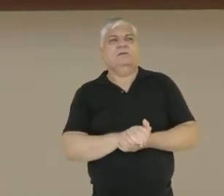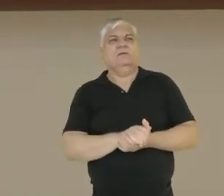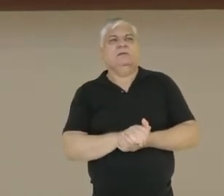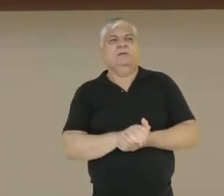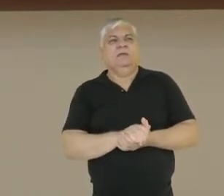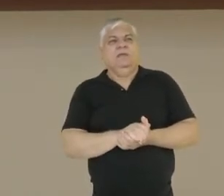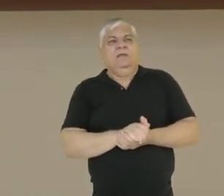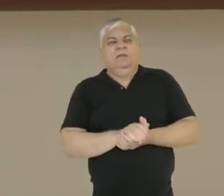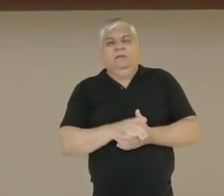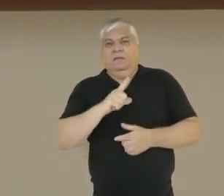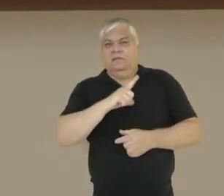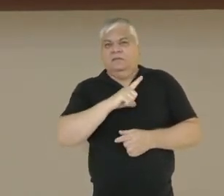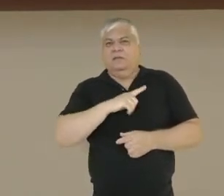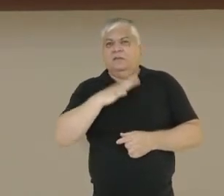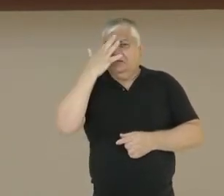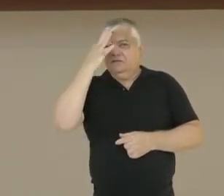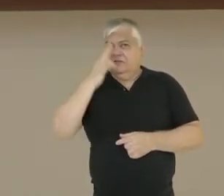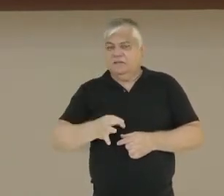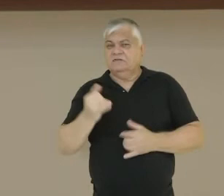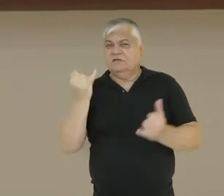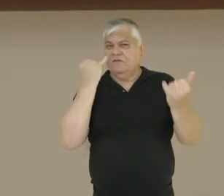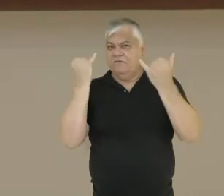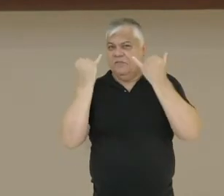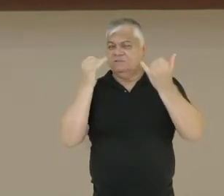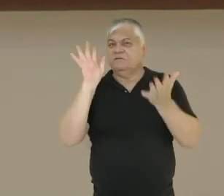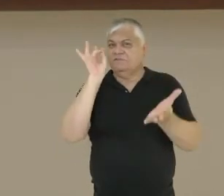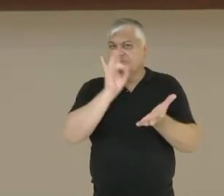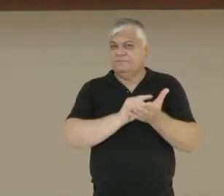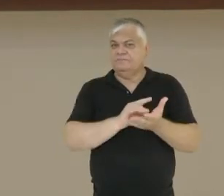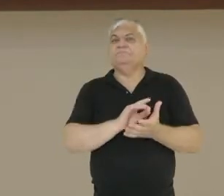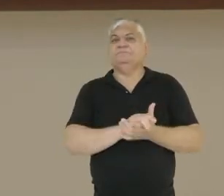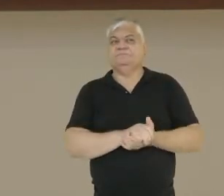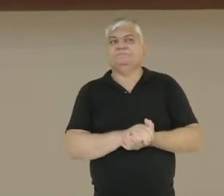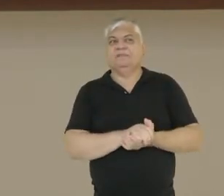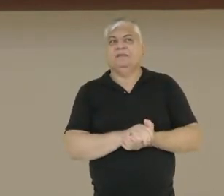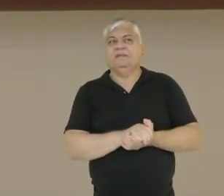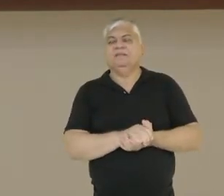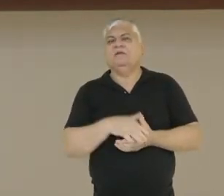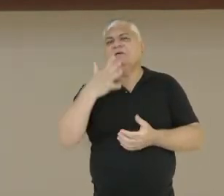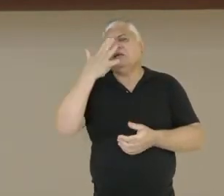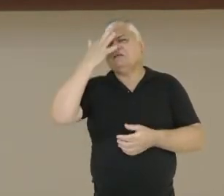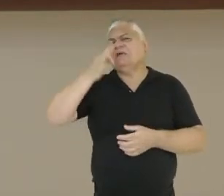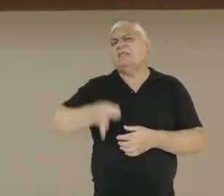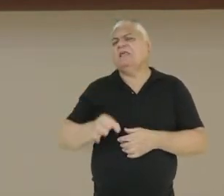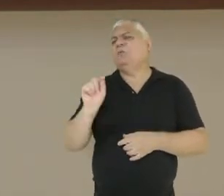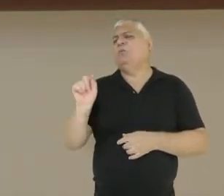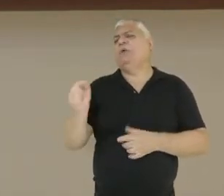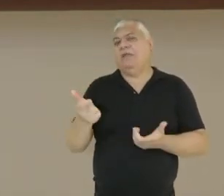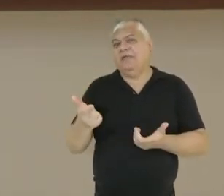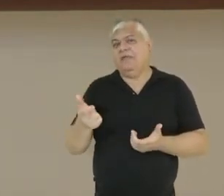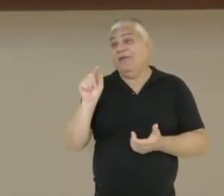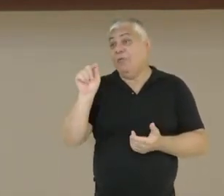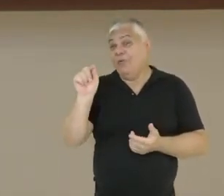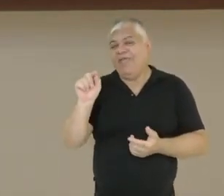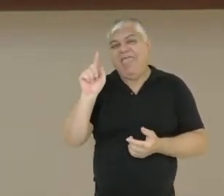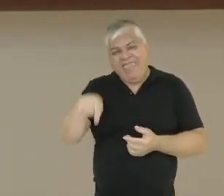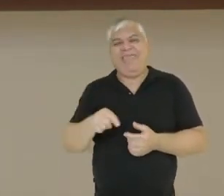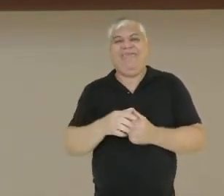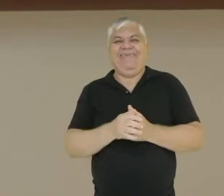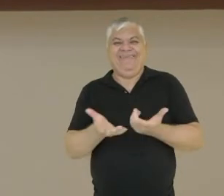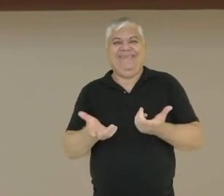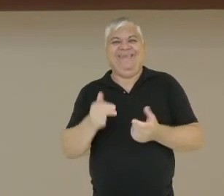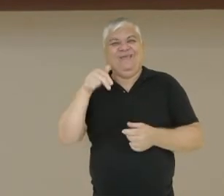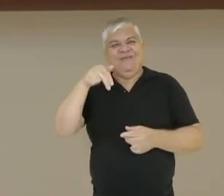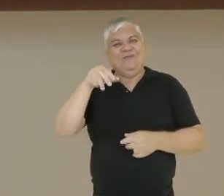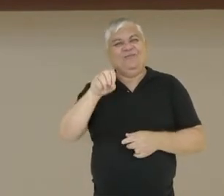Tenha certeza de que é uma informação verdadeira. Tenha certeza disso. Certeza de quê? De que é uma informação verdadeira. Então aqui eu tenho